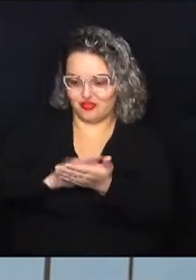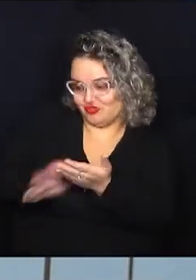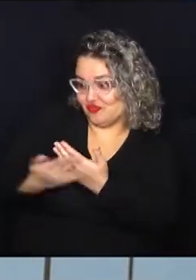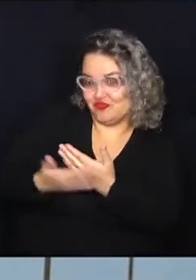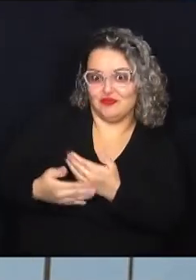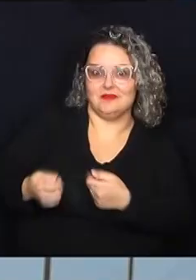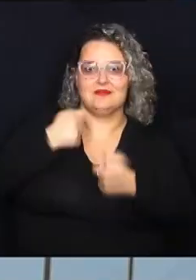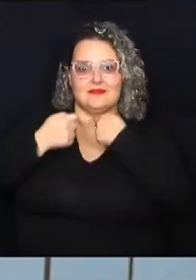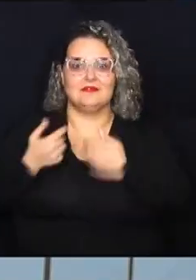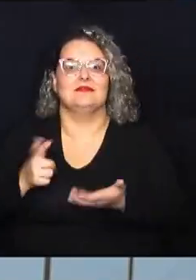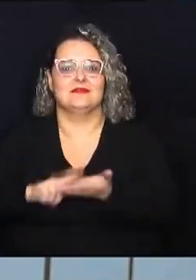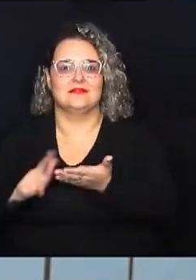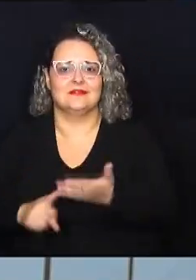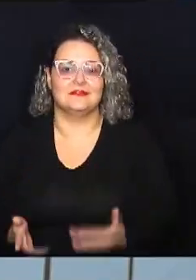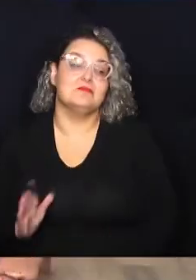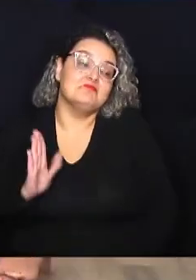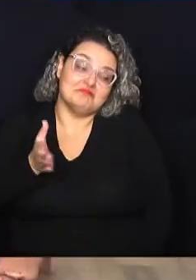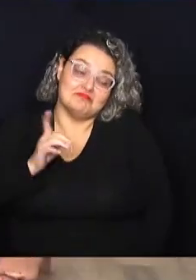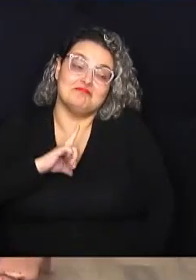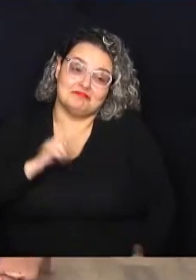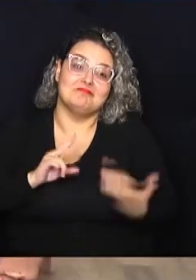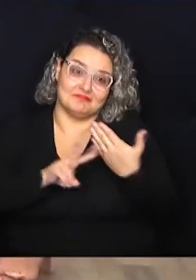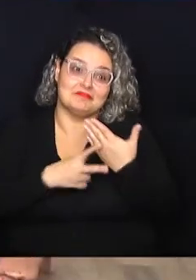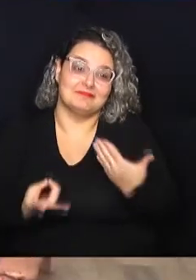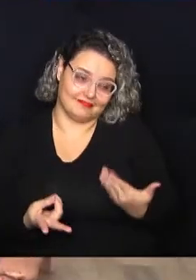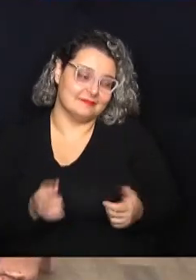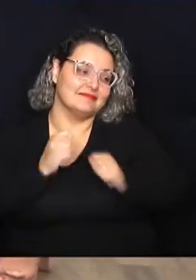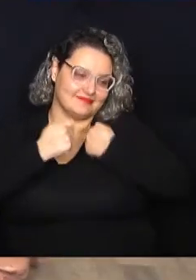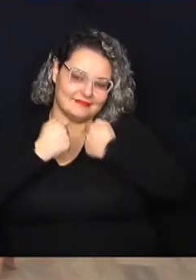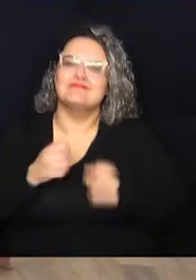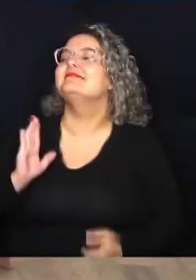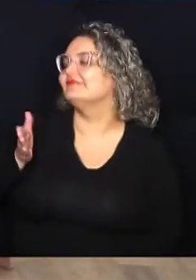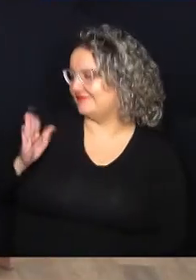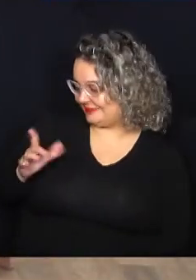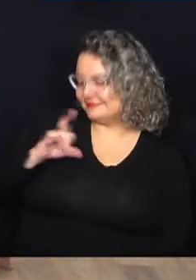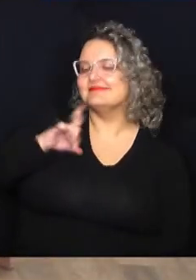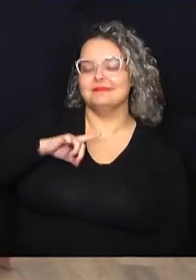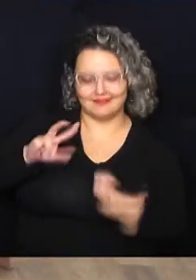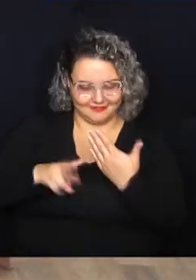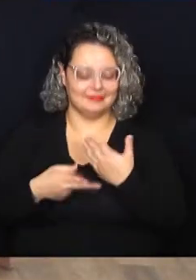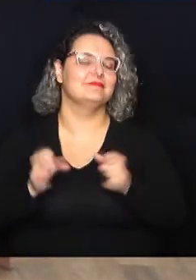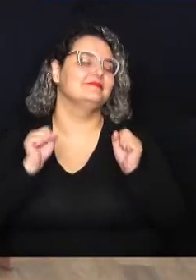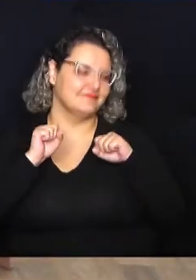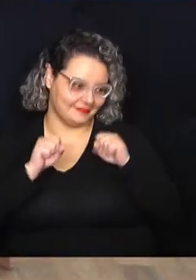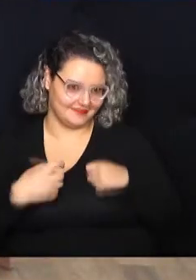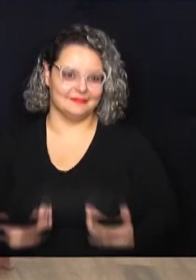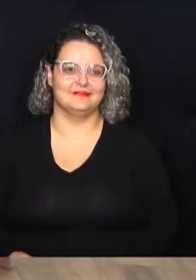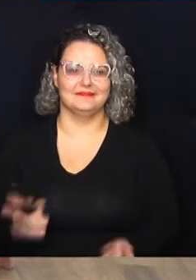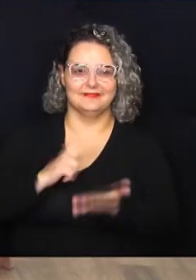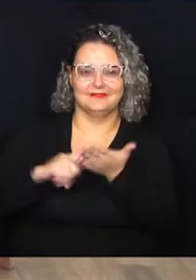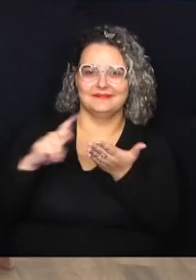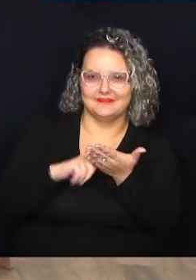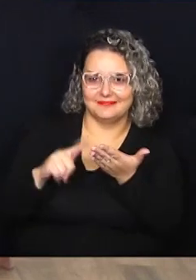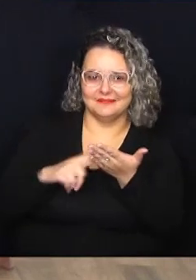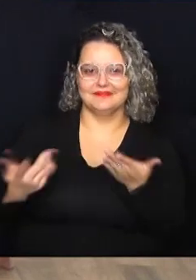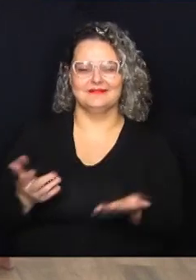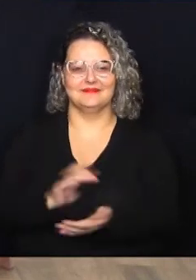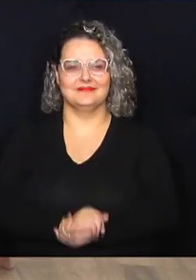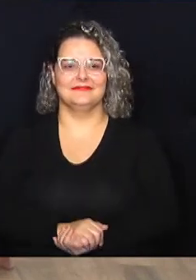no ar tava limpa já fez efeito então a reportagem exatamente Tem que manter o Gabriel sempre higienizado